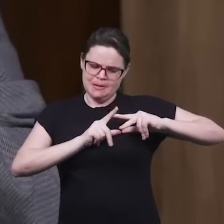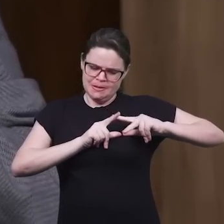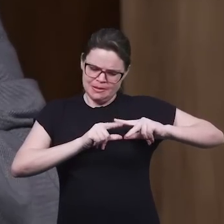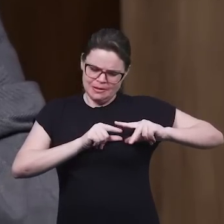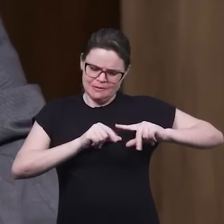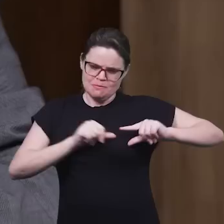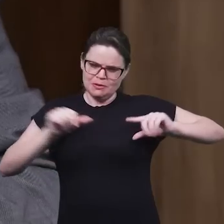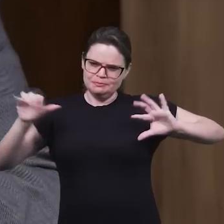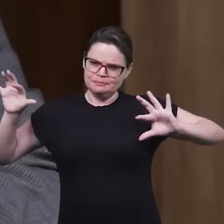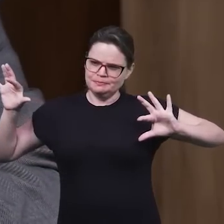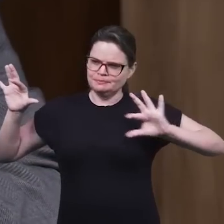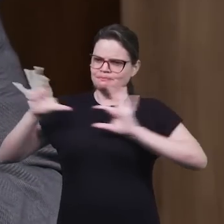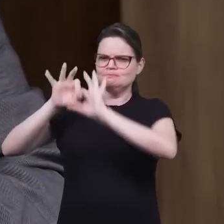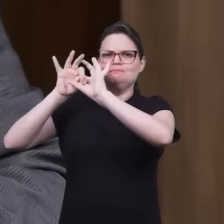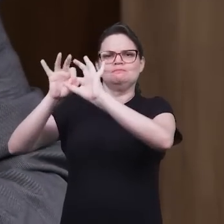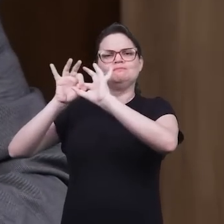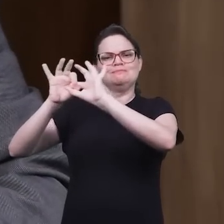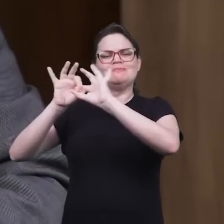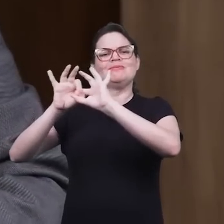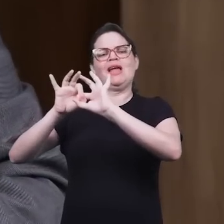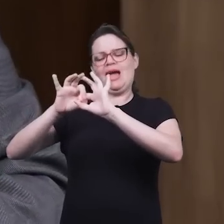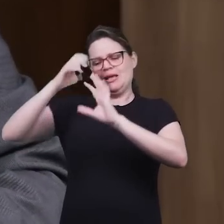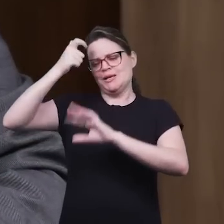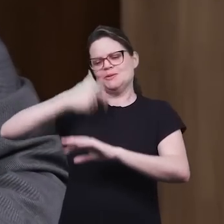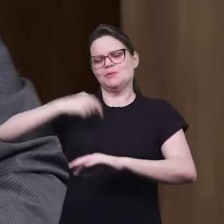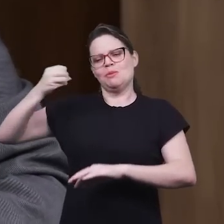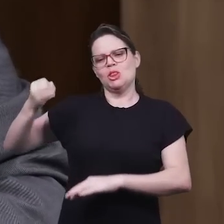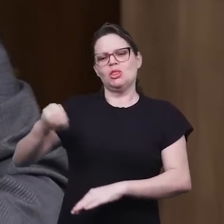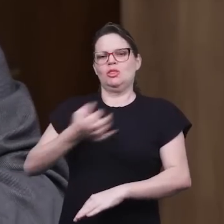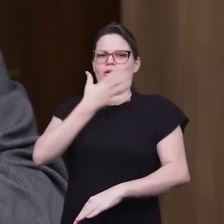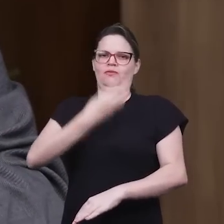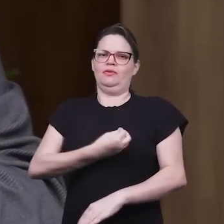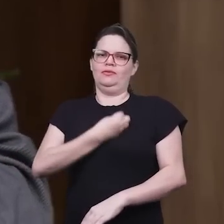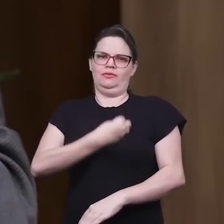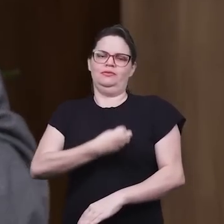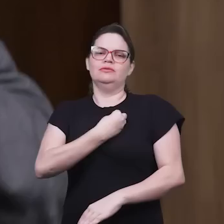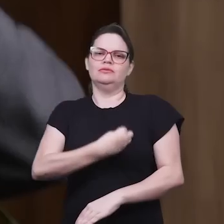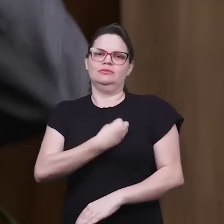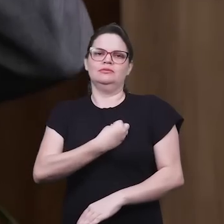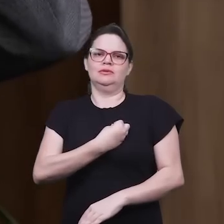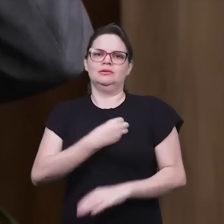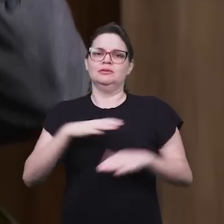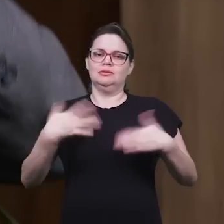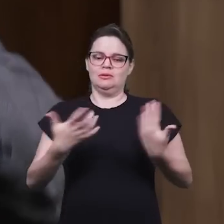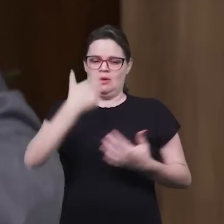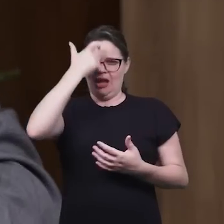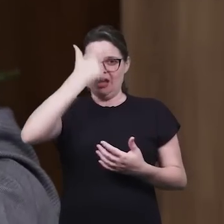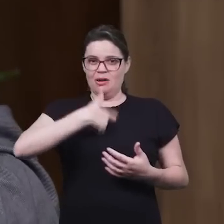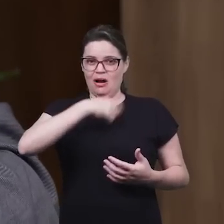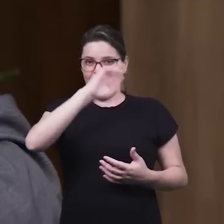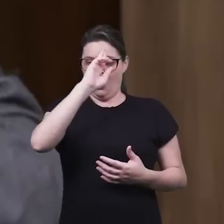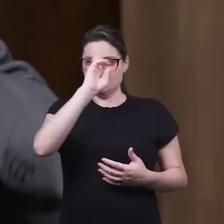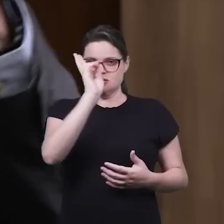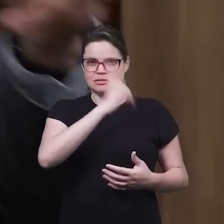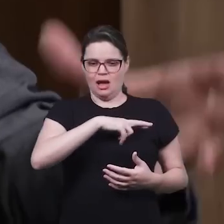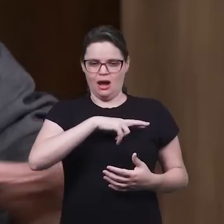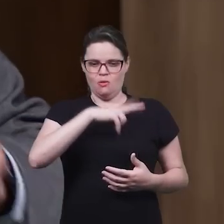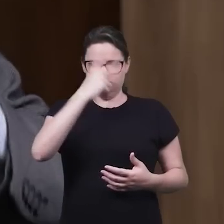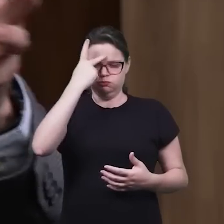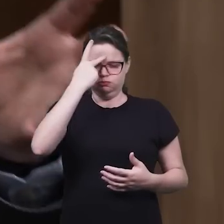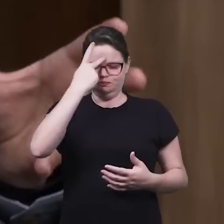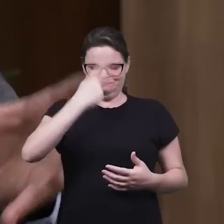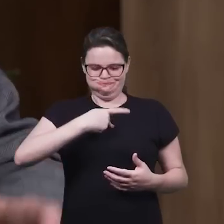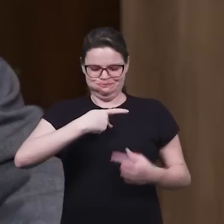dá lugar agora a uma nova criatura em Cristo Jesus. Ou seja, a carne morre, o eu,